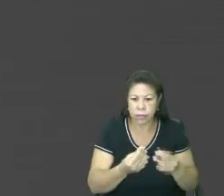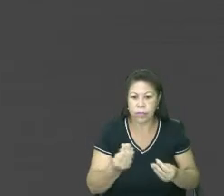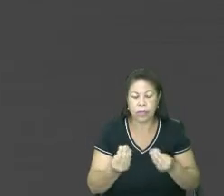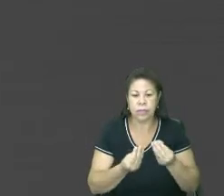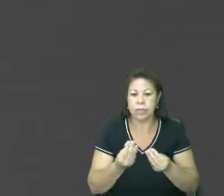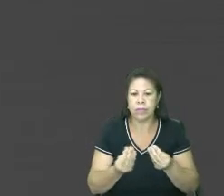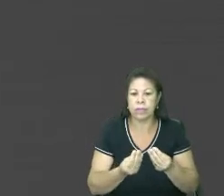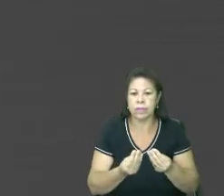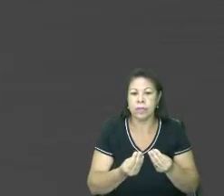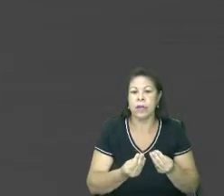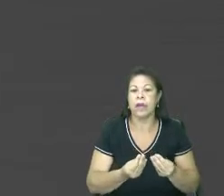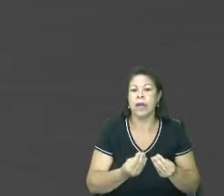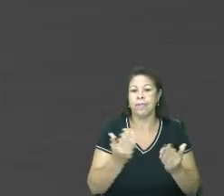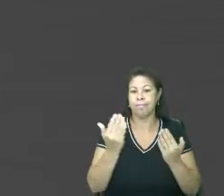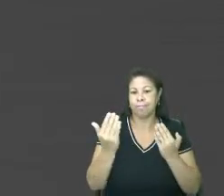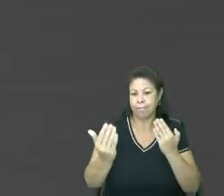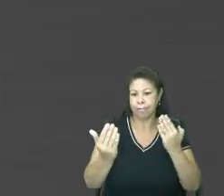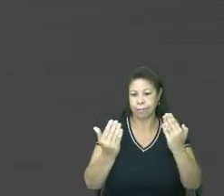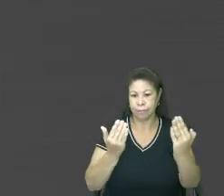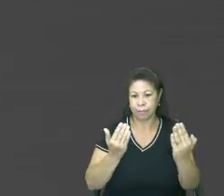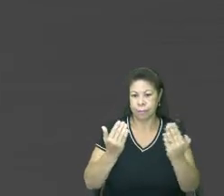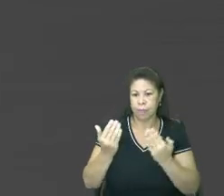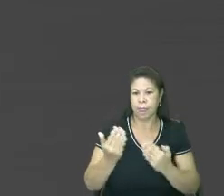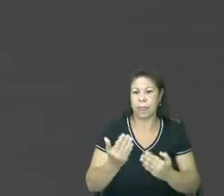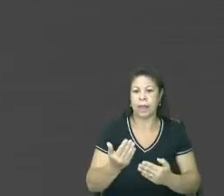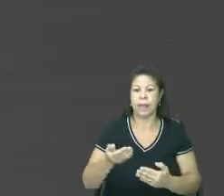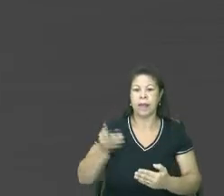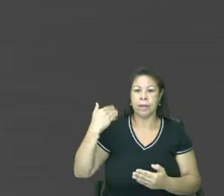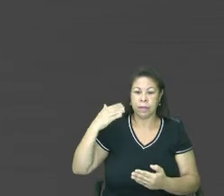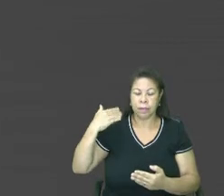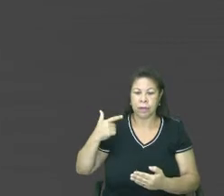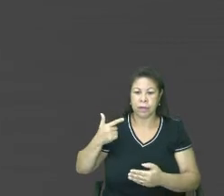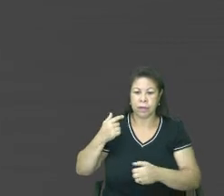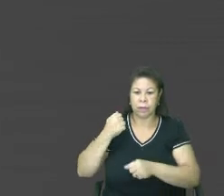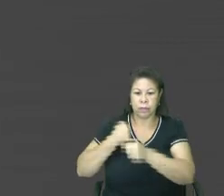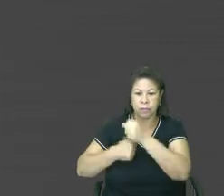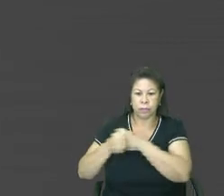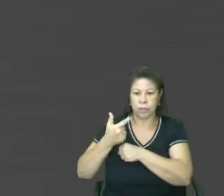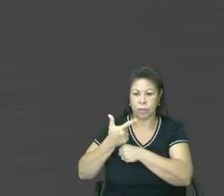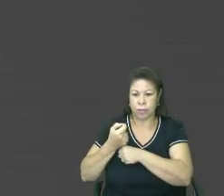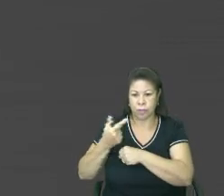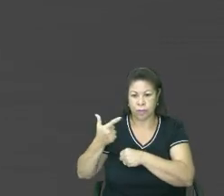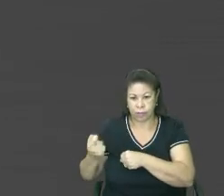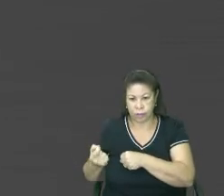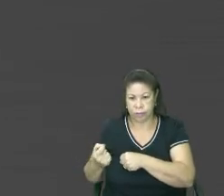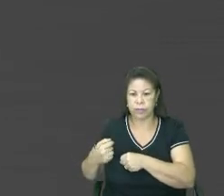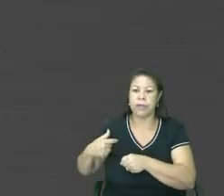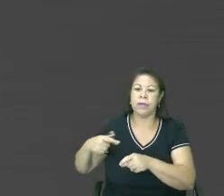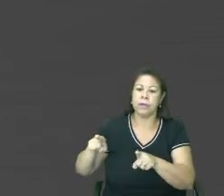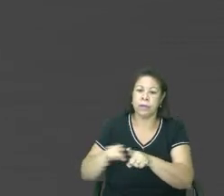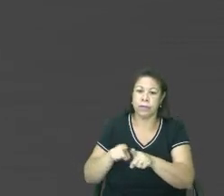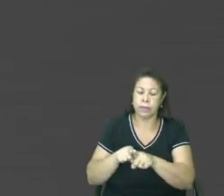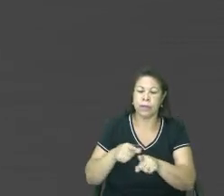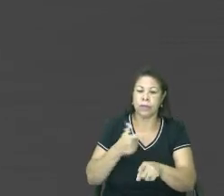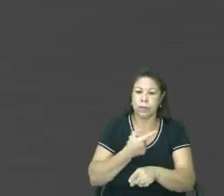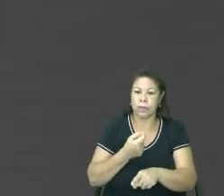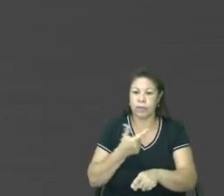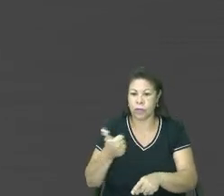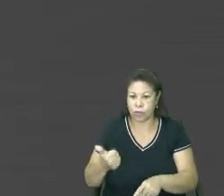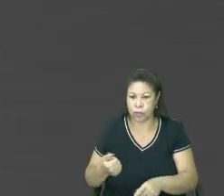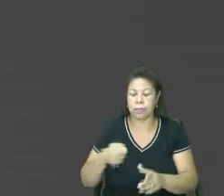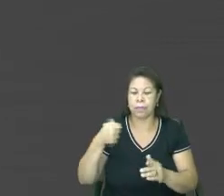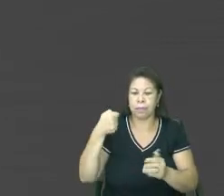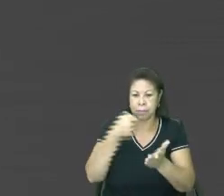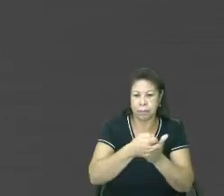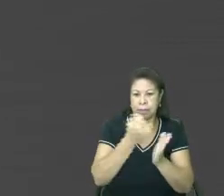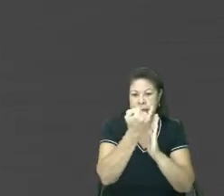a comparação de 20 com 21, né? IPTU, Imposto de Renda, ITBI,